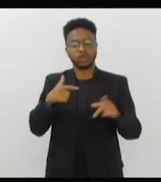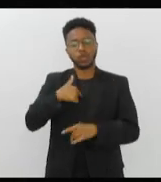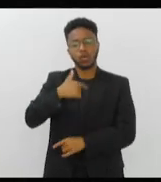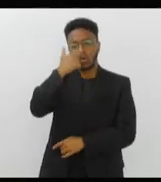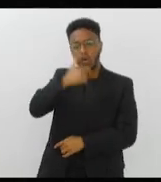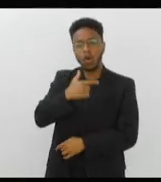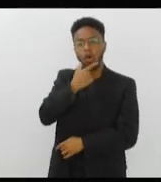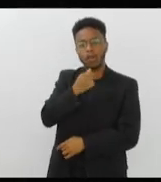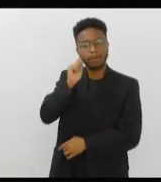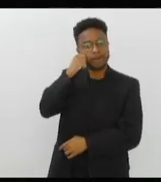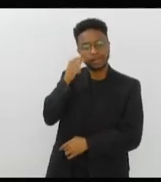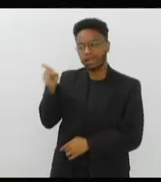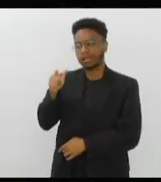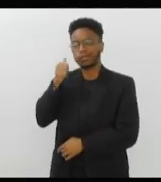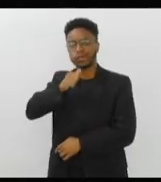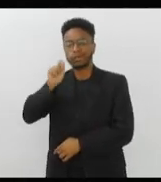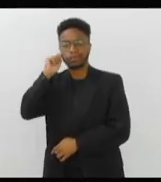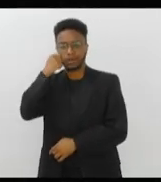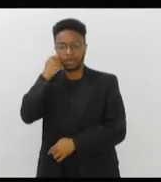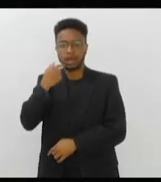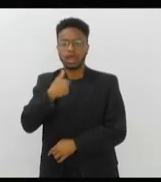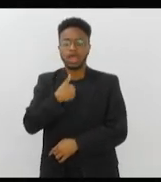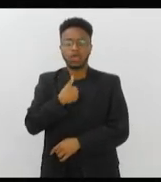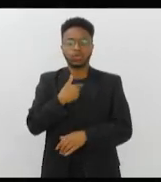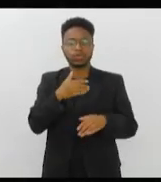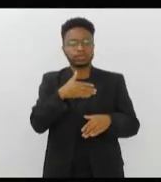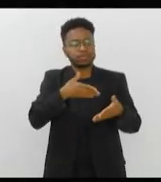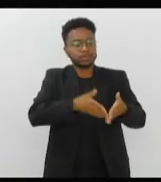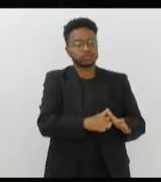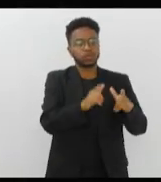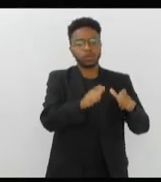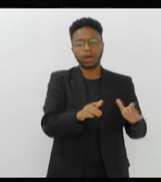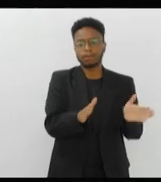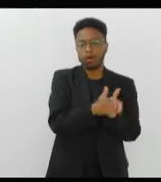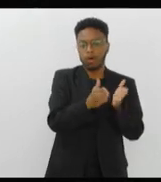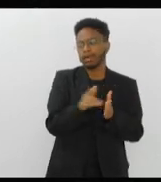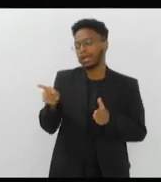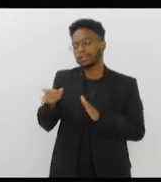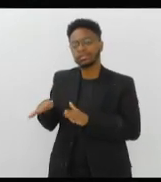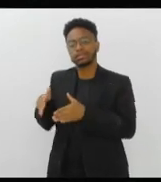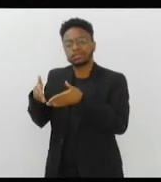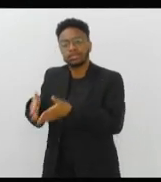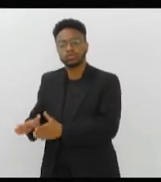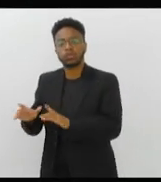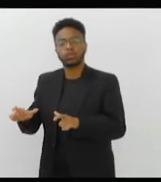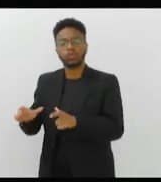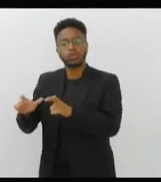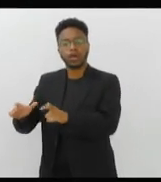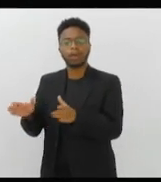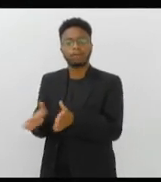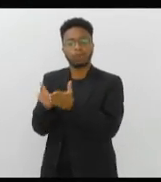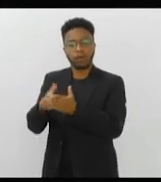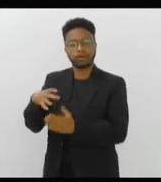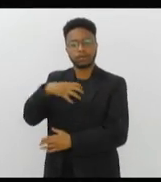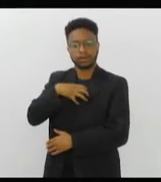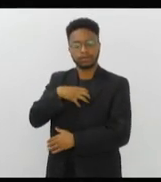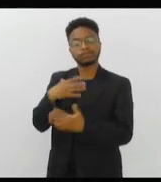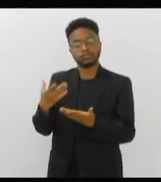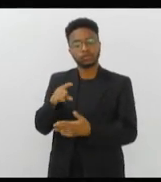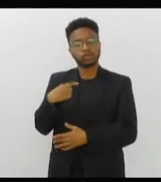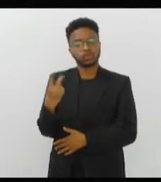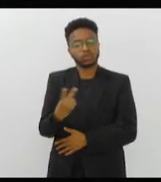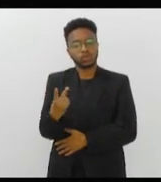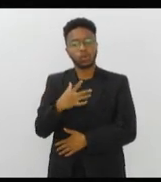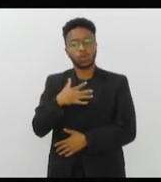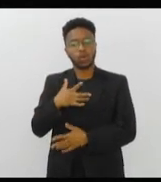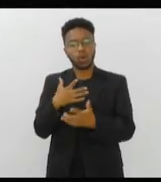ela, uma mulher preta. Eu, vindo de uma infância pobre, ela, vinda de uma infância pobre na Bahia. Ambos temos gostos pelas coisas da terra, e